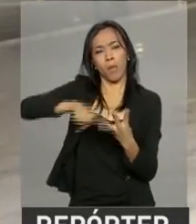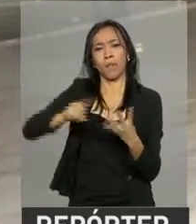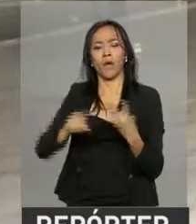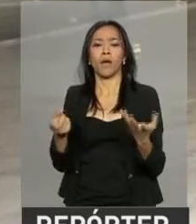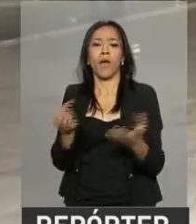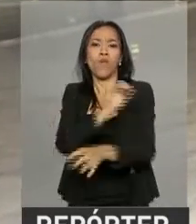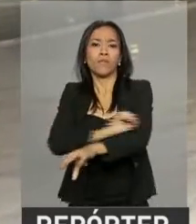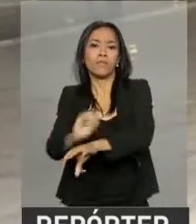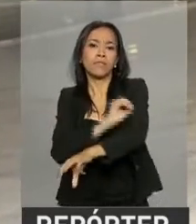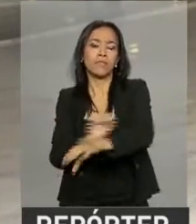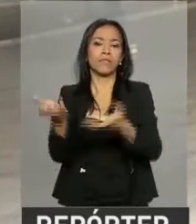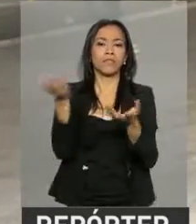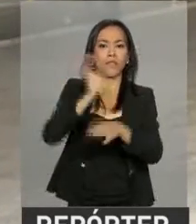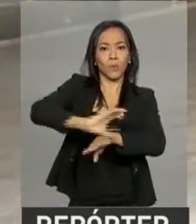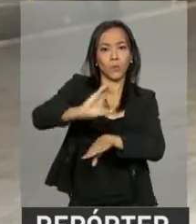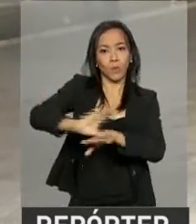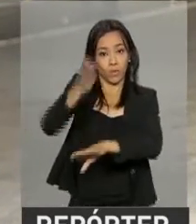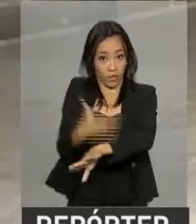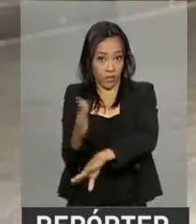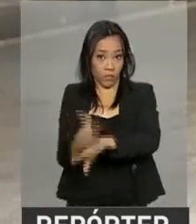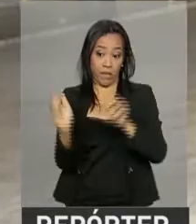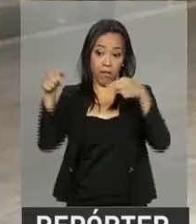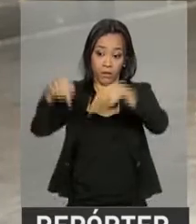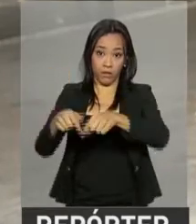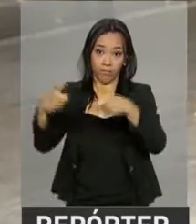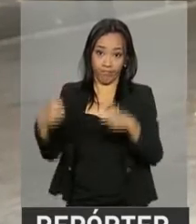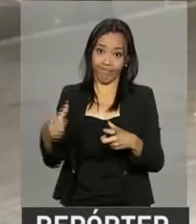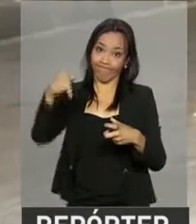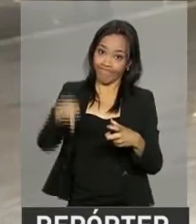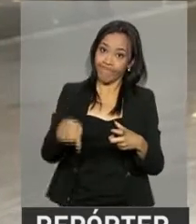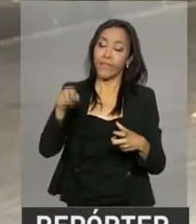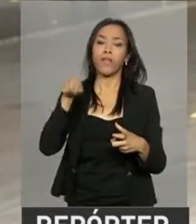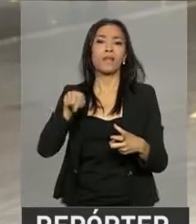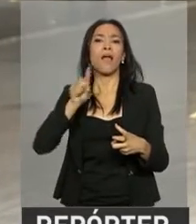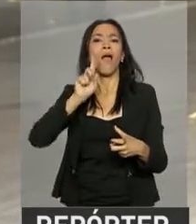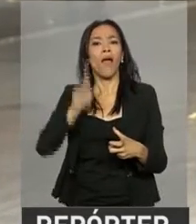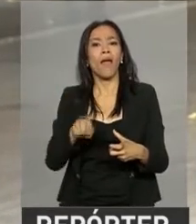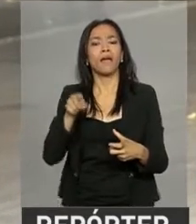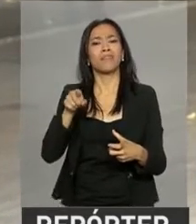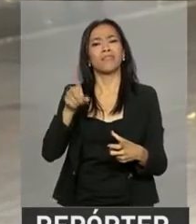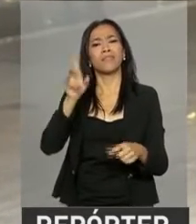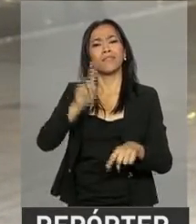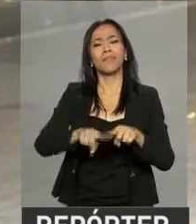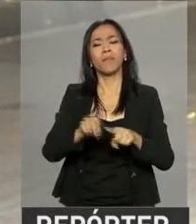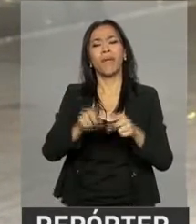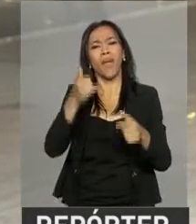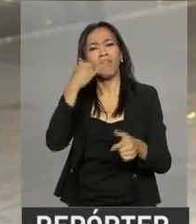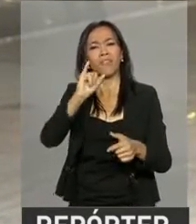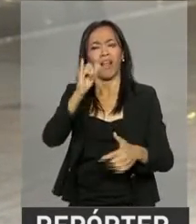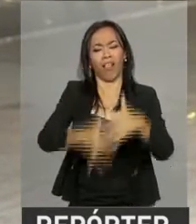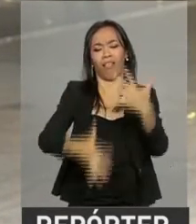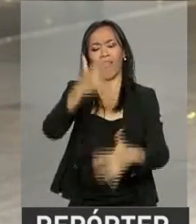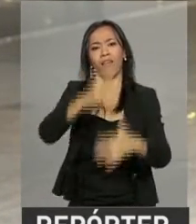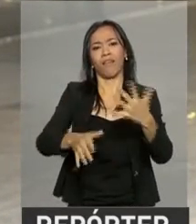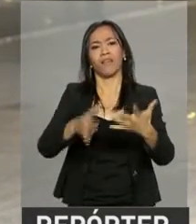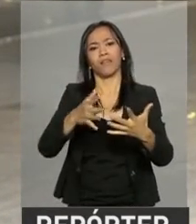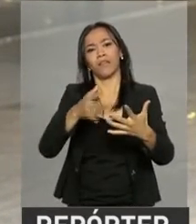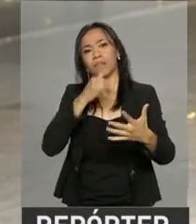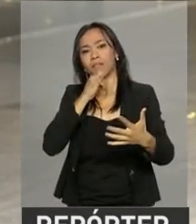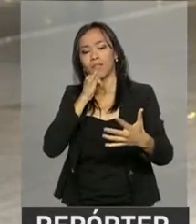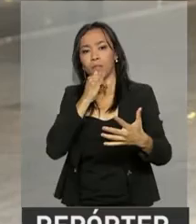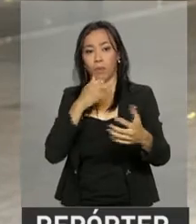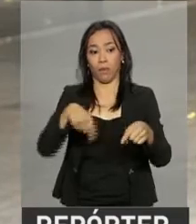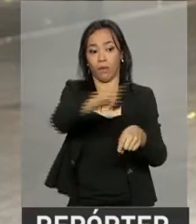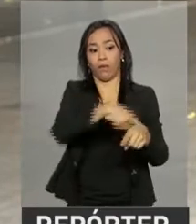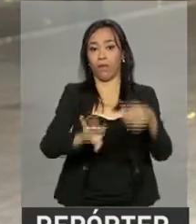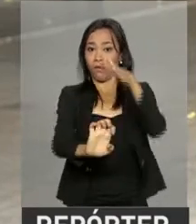e cursos de capacitação. Como você disse, ele serve também para desburocratizar a relação com a iniciativa privada e